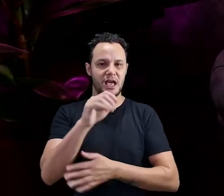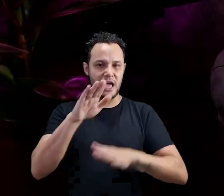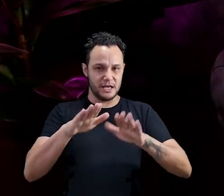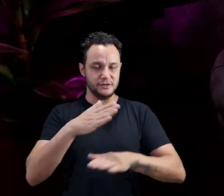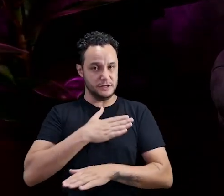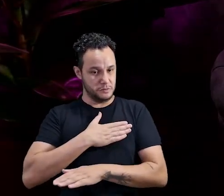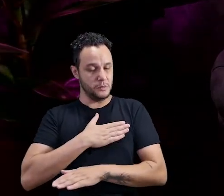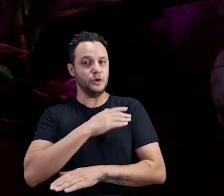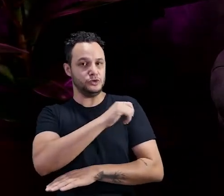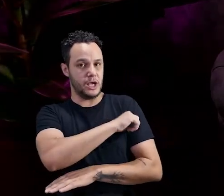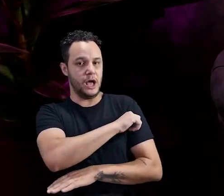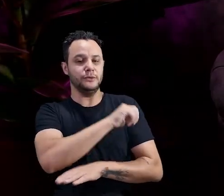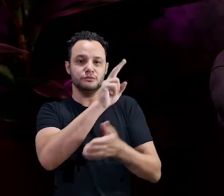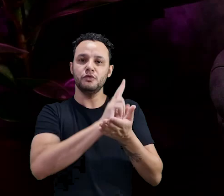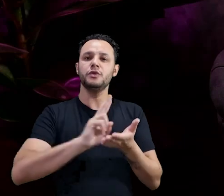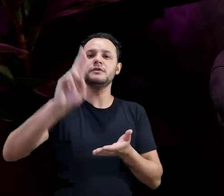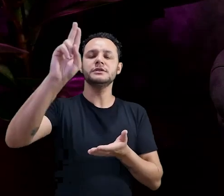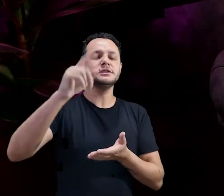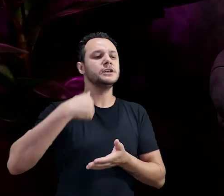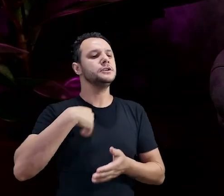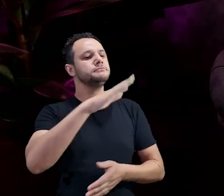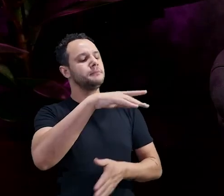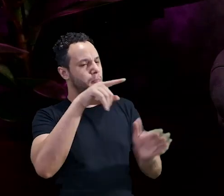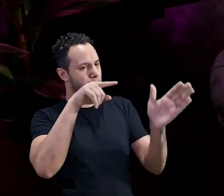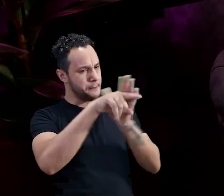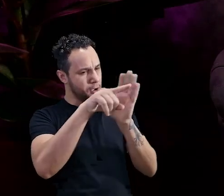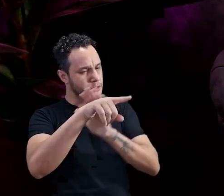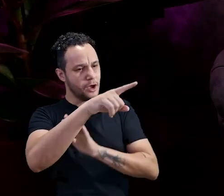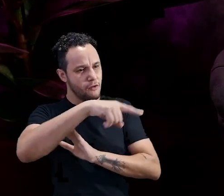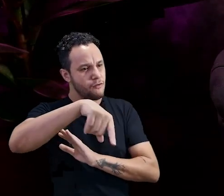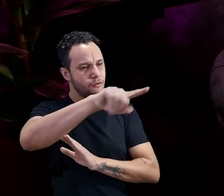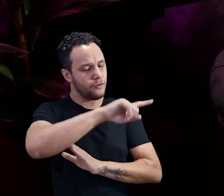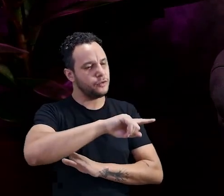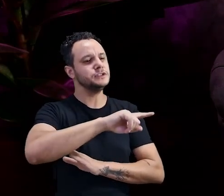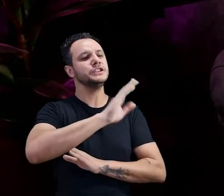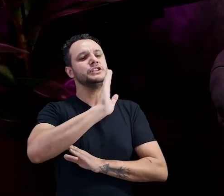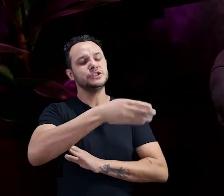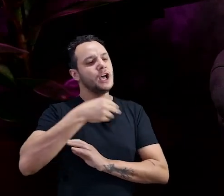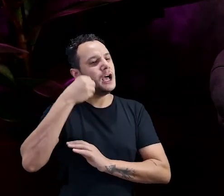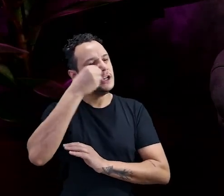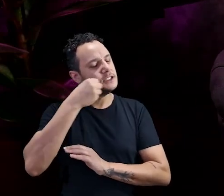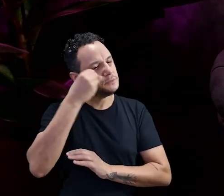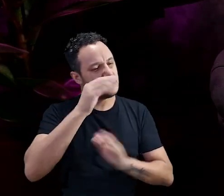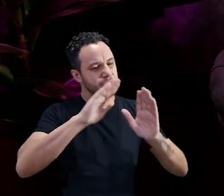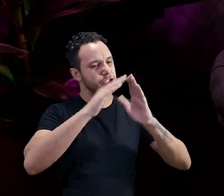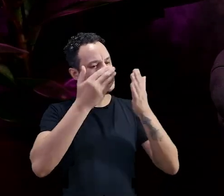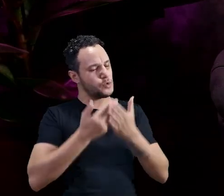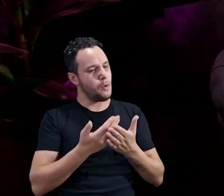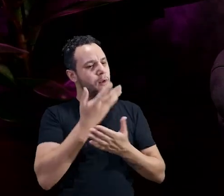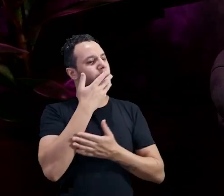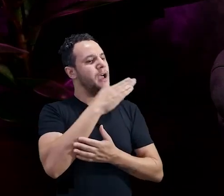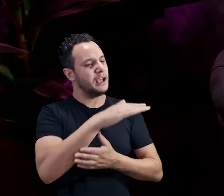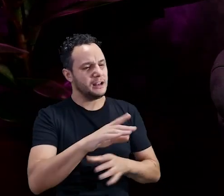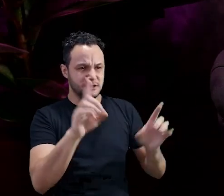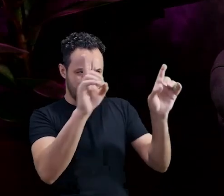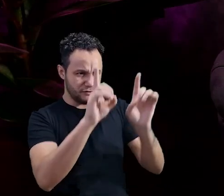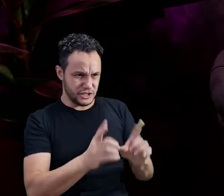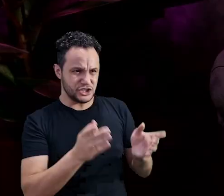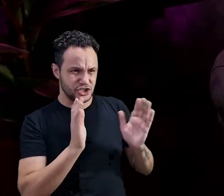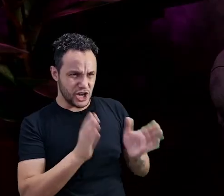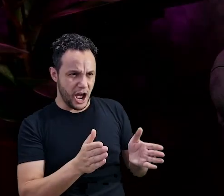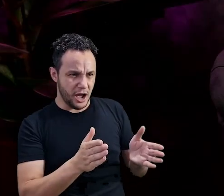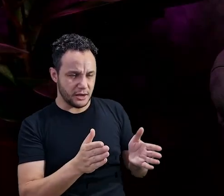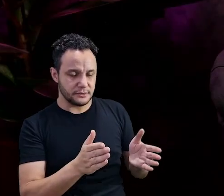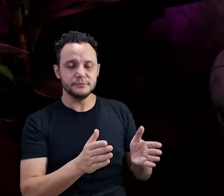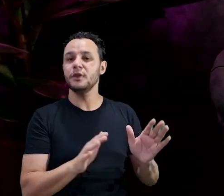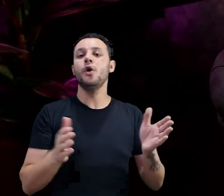adulto, né, eu converso com os meus estudantes aqui na universidade e eu pergunto para eles, vocês tiveram crianças com deficiência estudando com vocês na